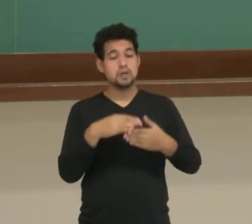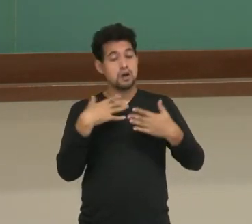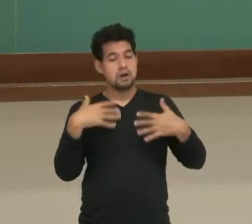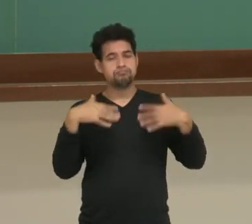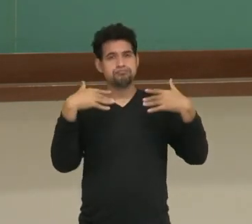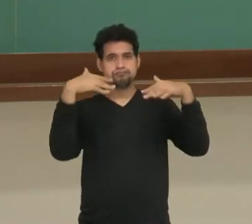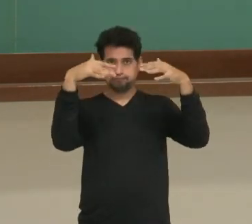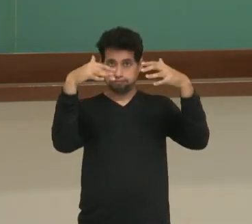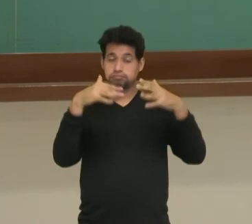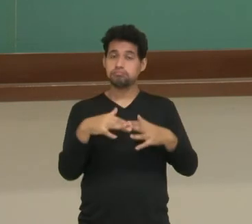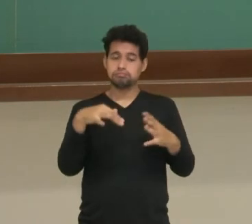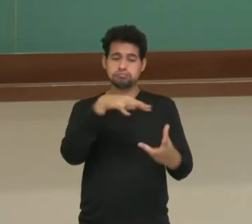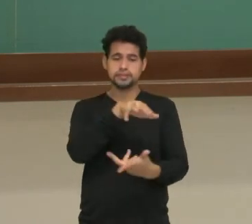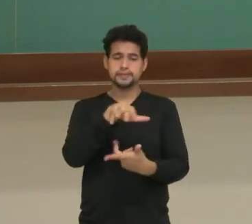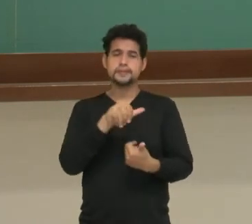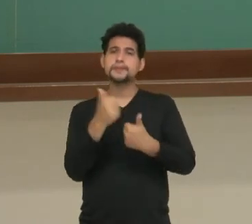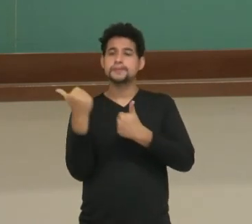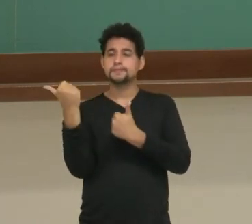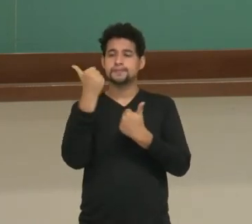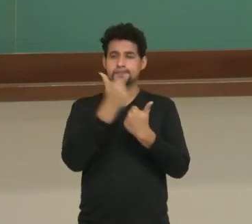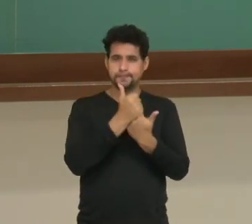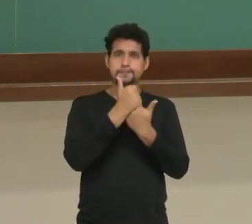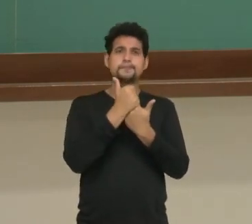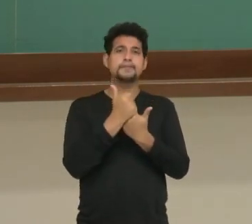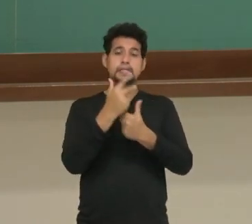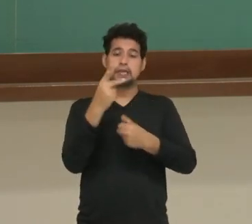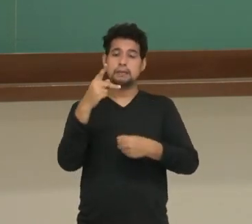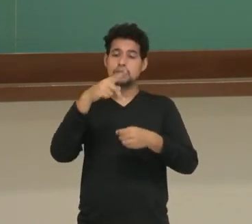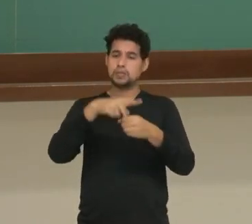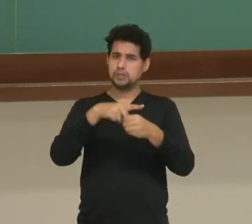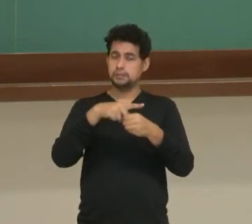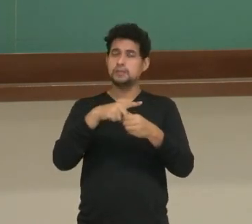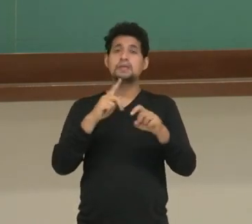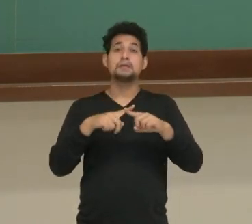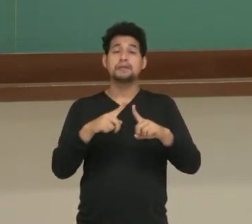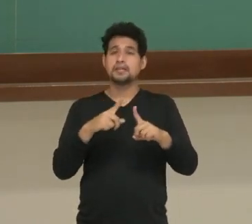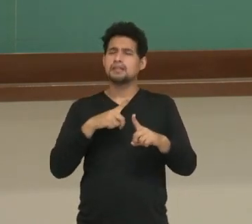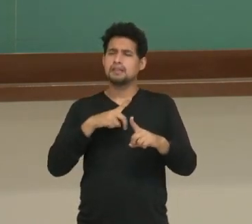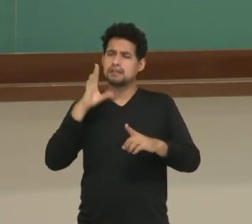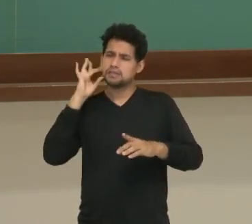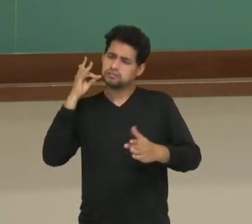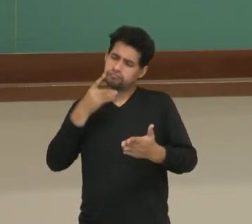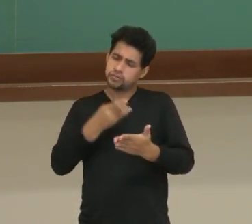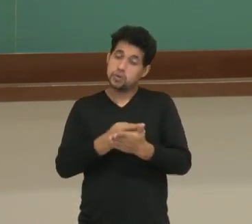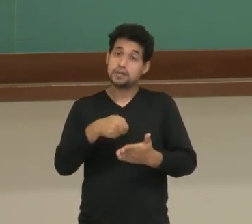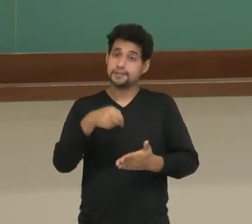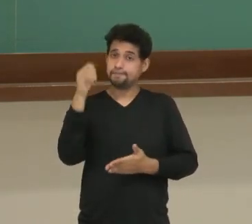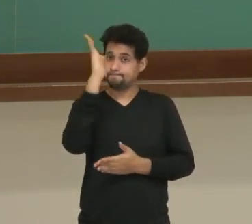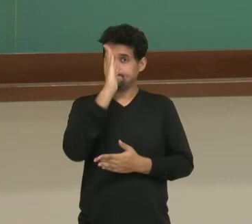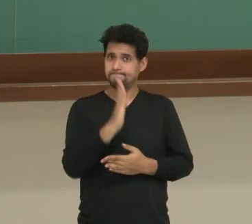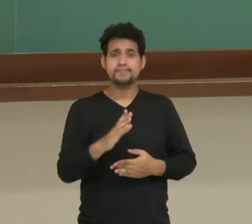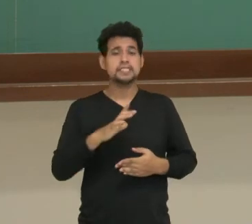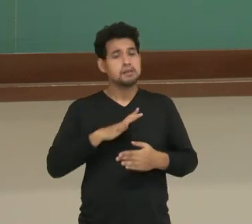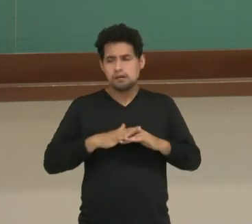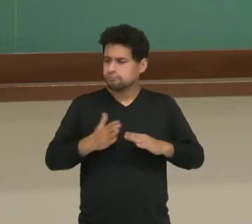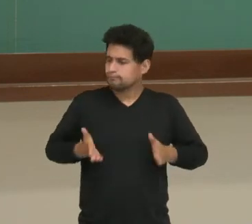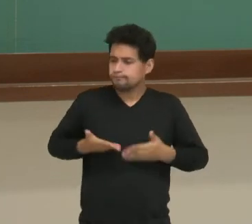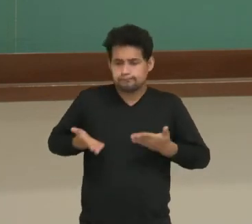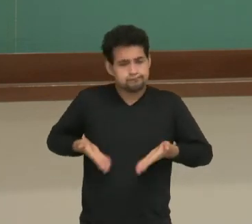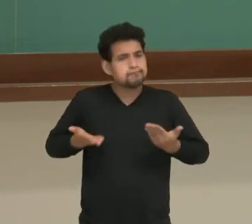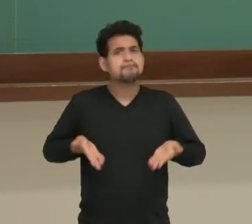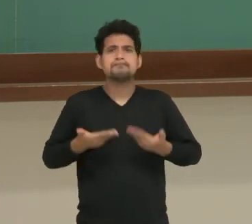nível mundial em substituição ao petróleo e que houve um momento na história do nosso país em que houve um incentivo